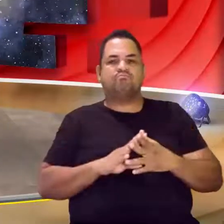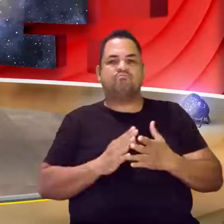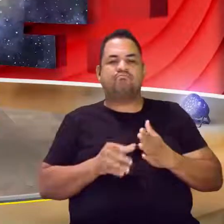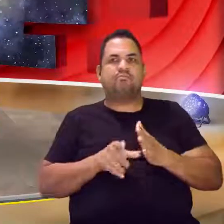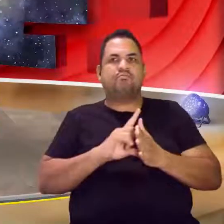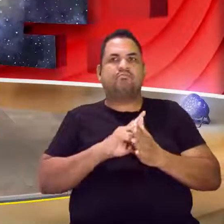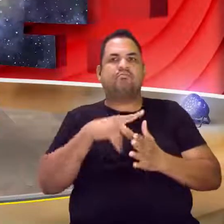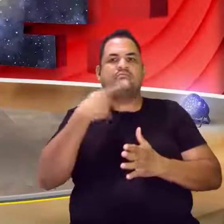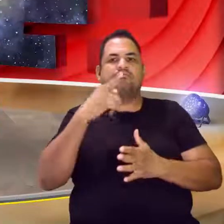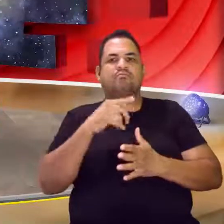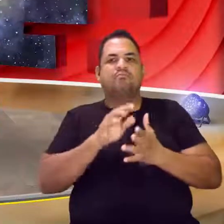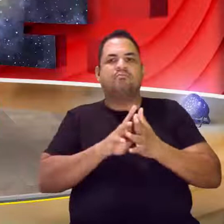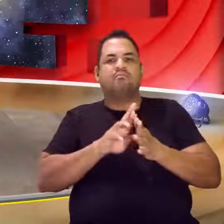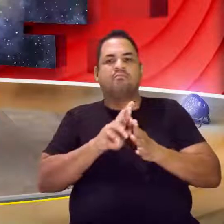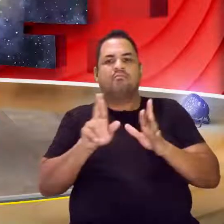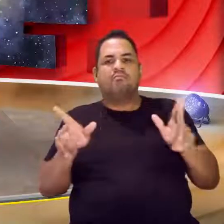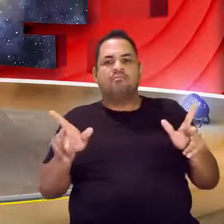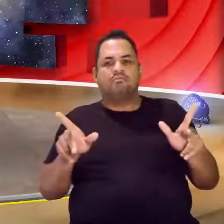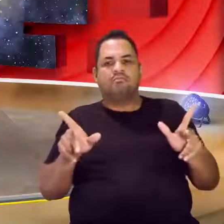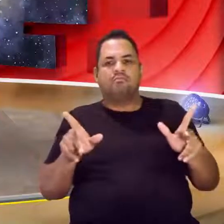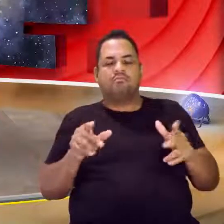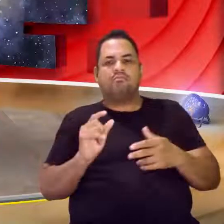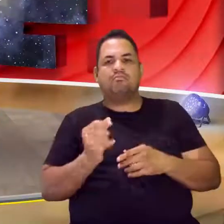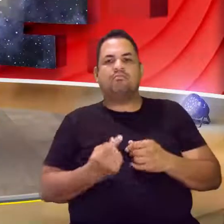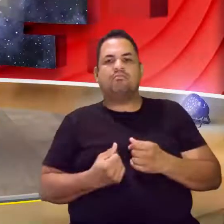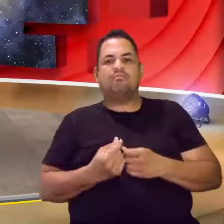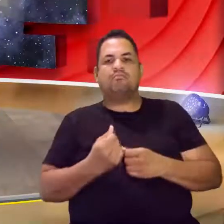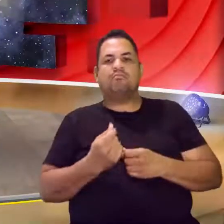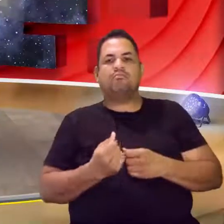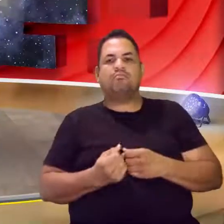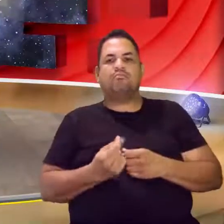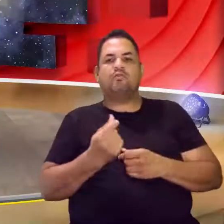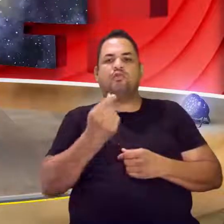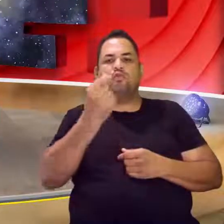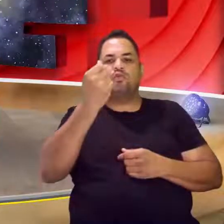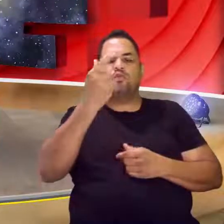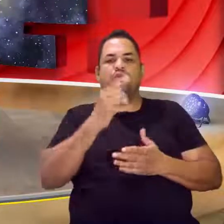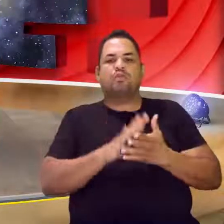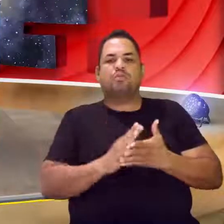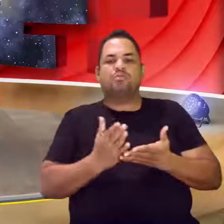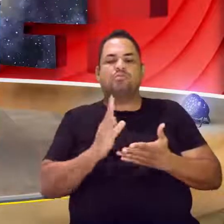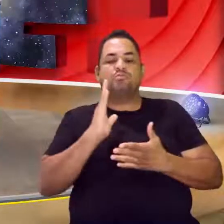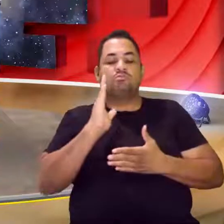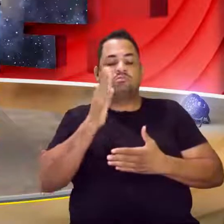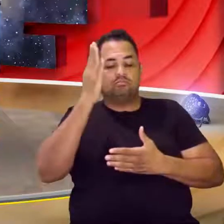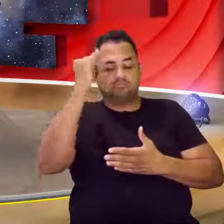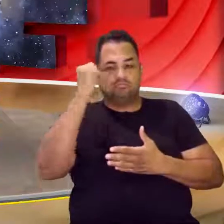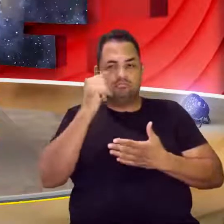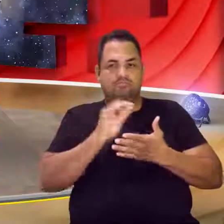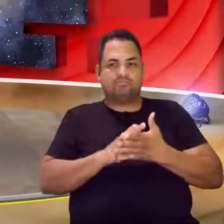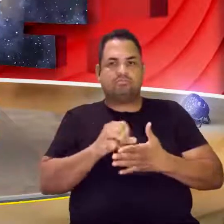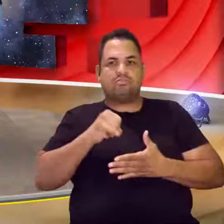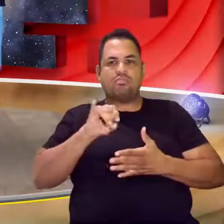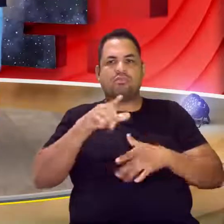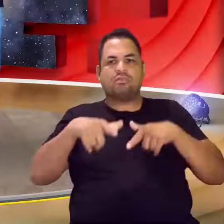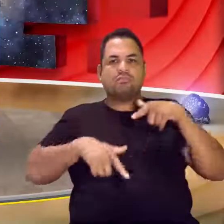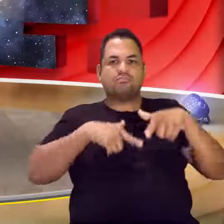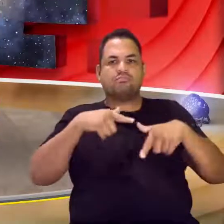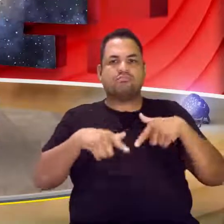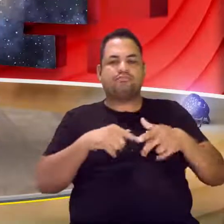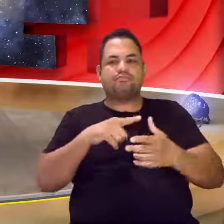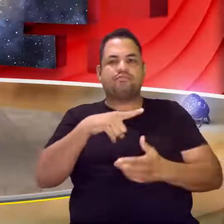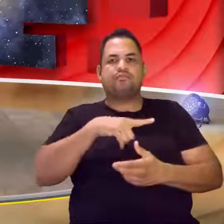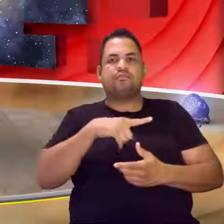em cima, ele já falou que o lucro, né, era esse valor. E você já sabe que se você trabalha e